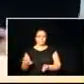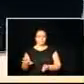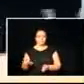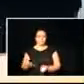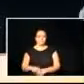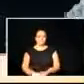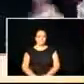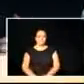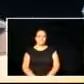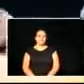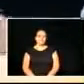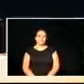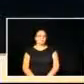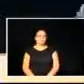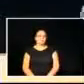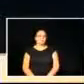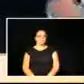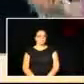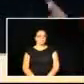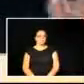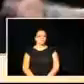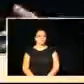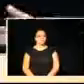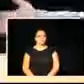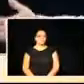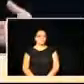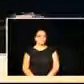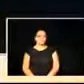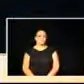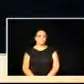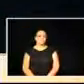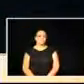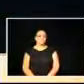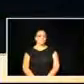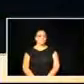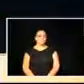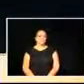que pode dar aumento, a gente não pode negar que vai dar um aumento.